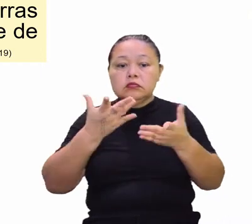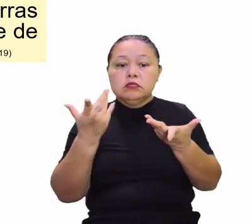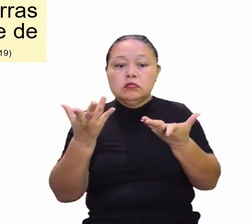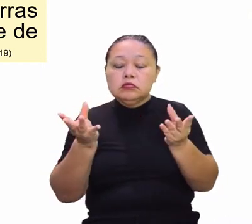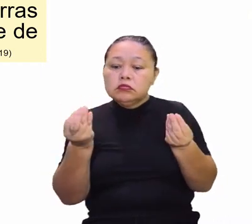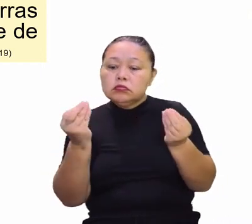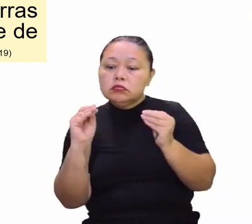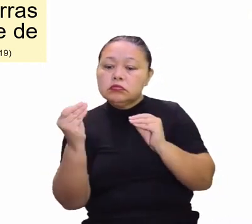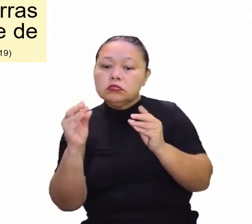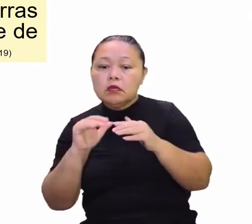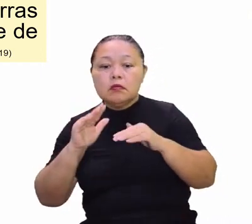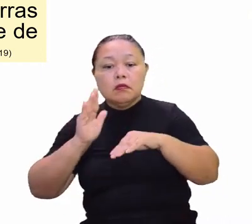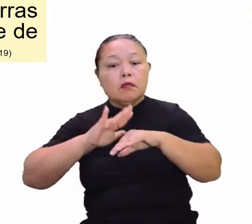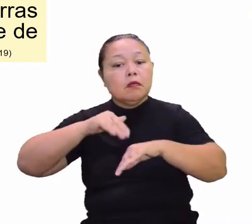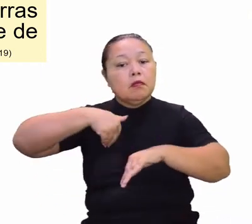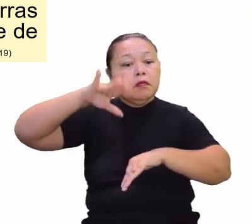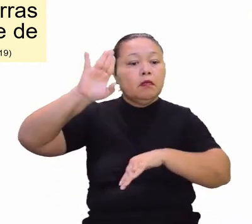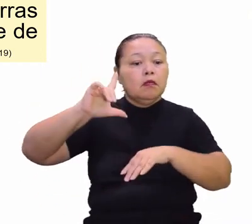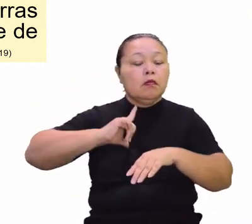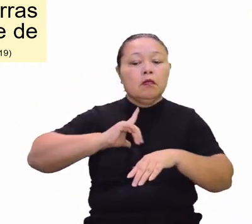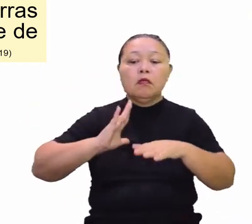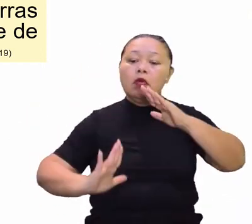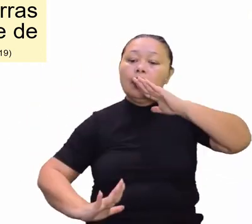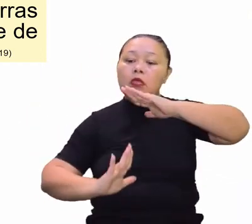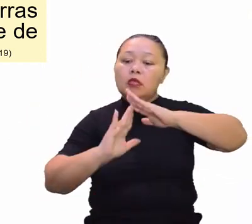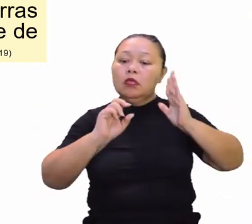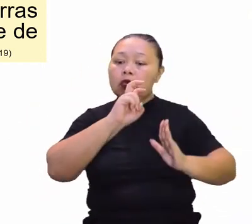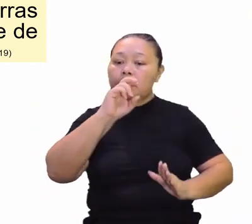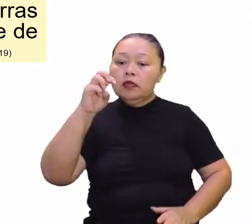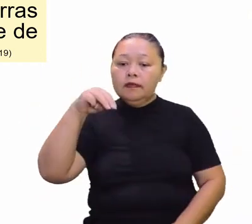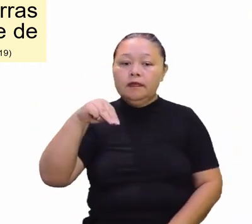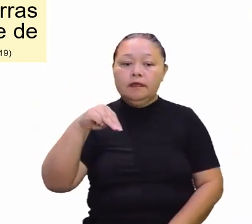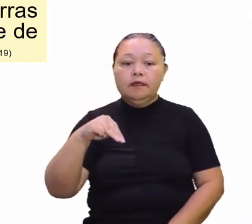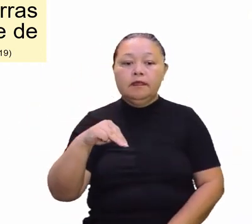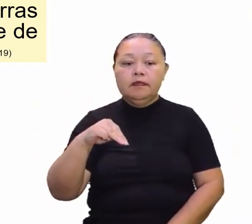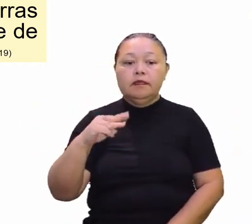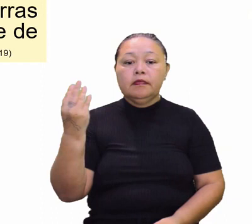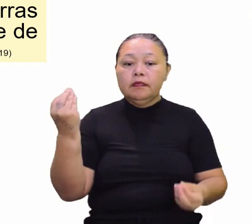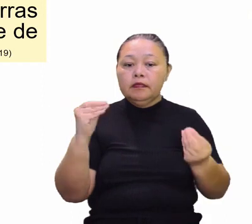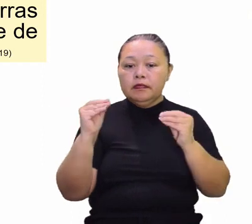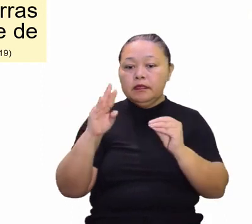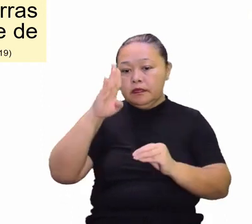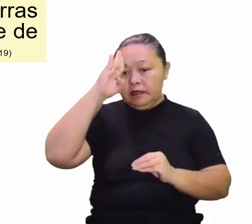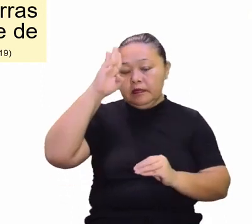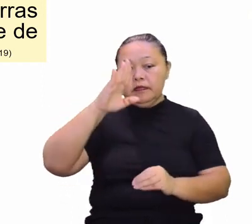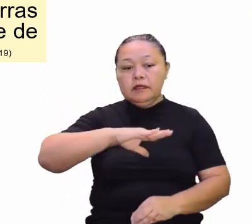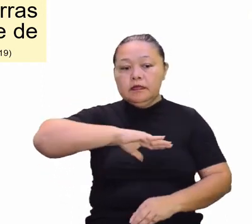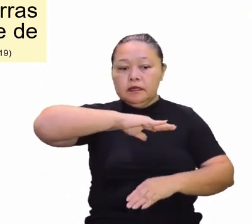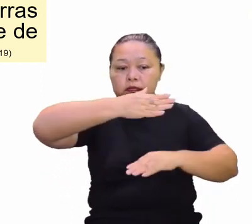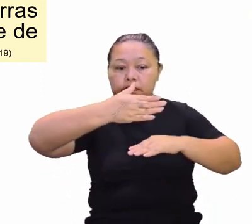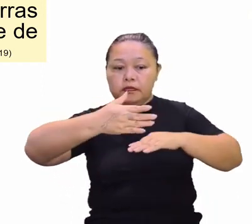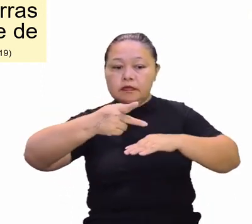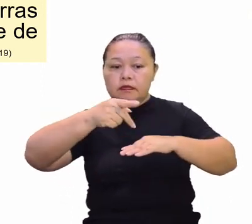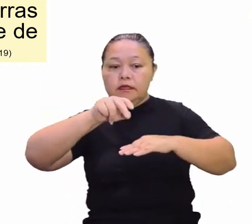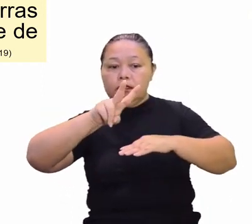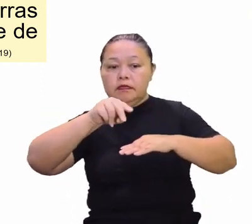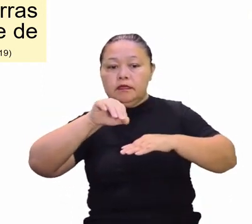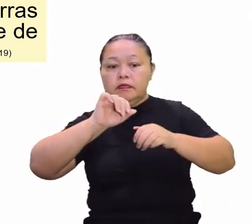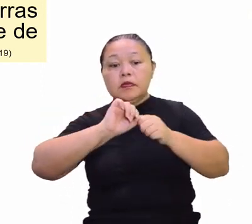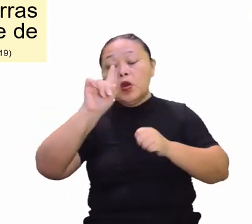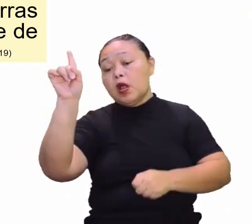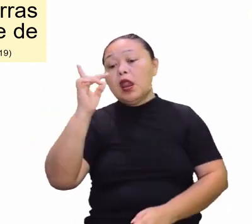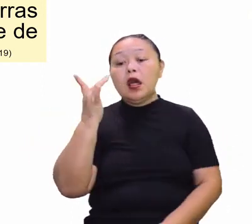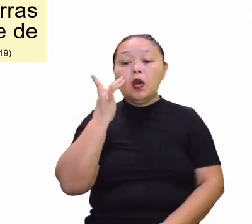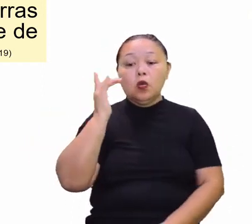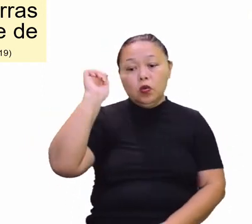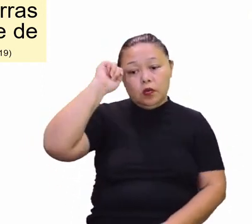mais elevada, com altitude atingindo até 500 metros. É composta principalmente pelas serras da Providência, lá em